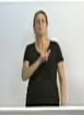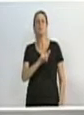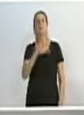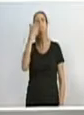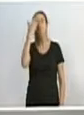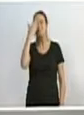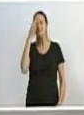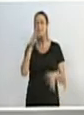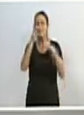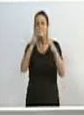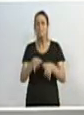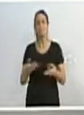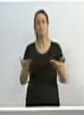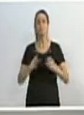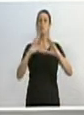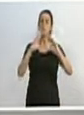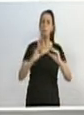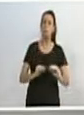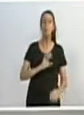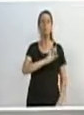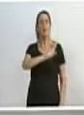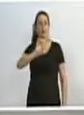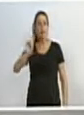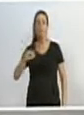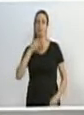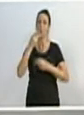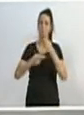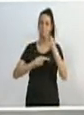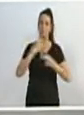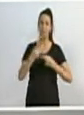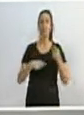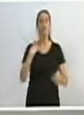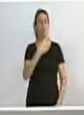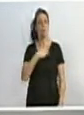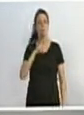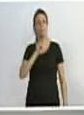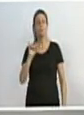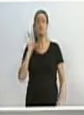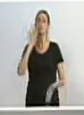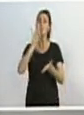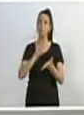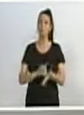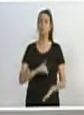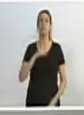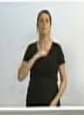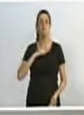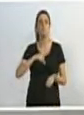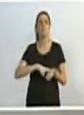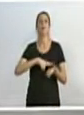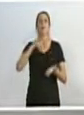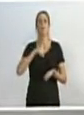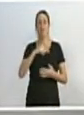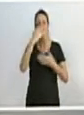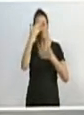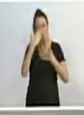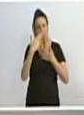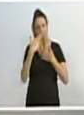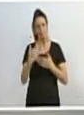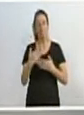que está sendo colocado hoje à noite aqui, com certeza nós vamos ter assim, benefícios muito grandes. Muito obrigada